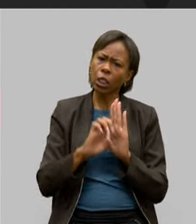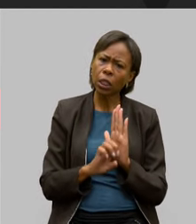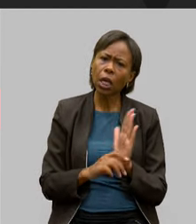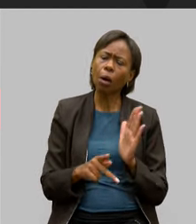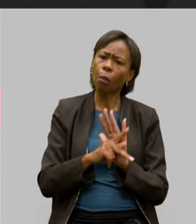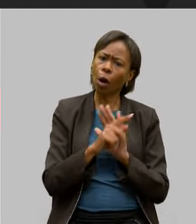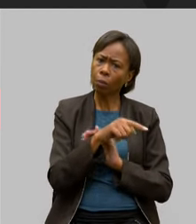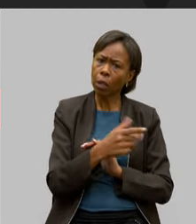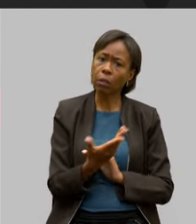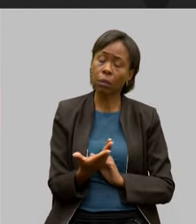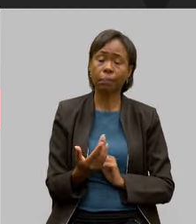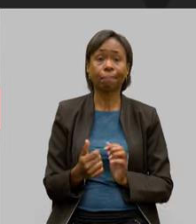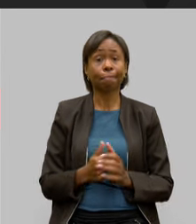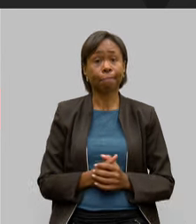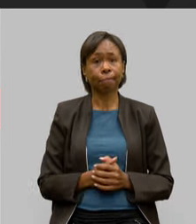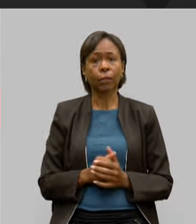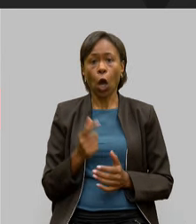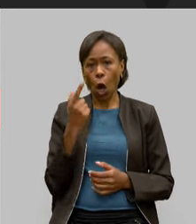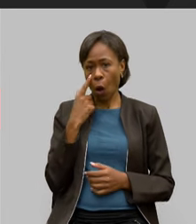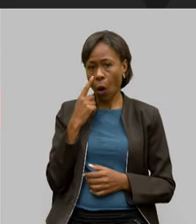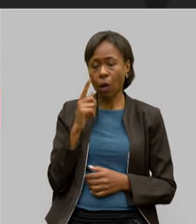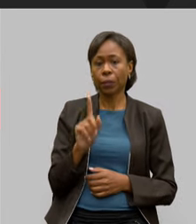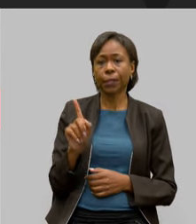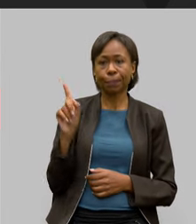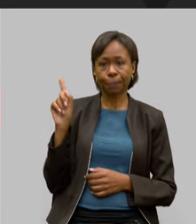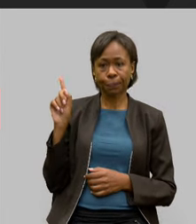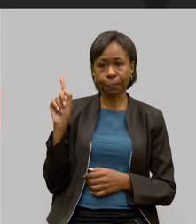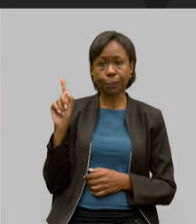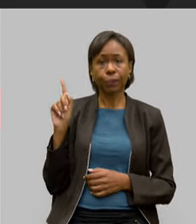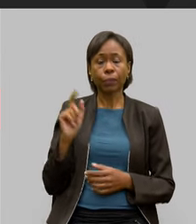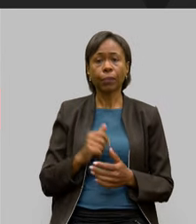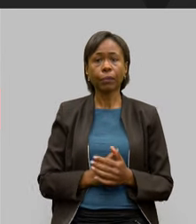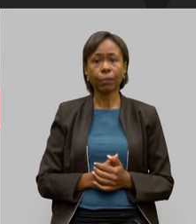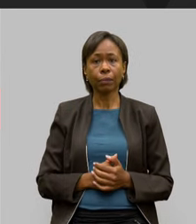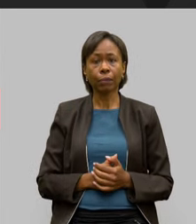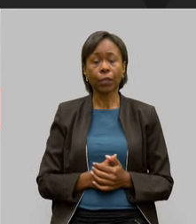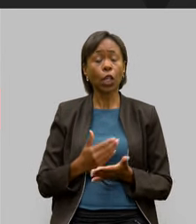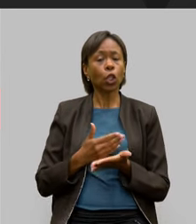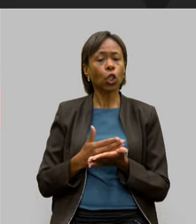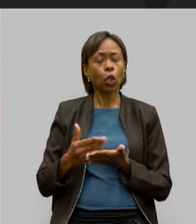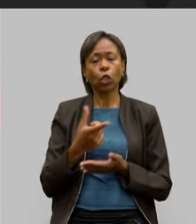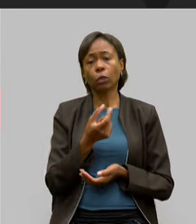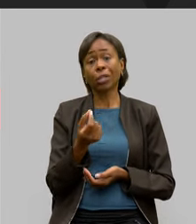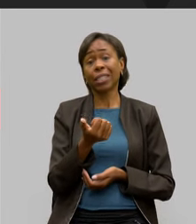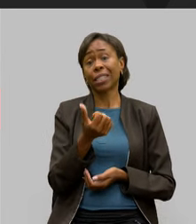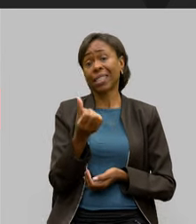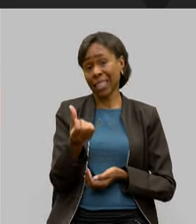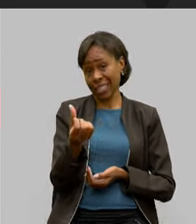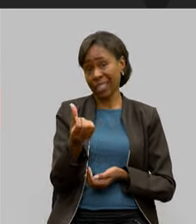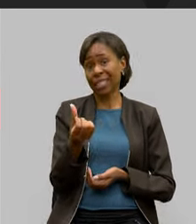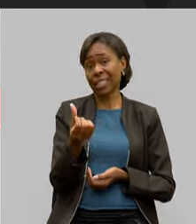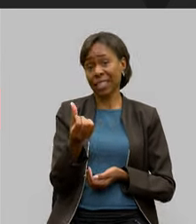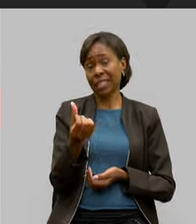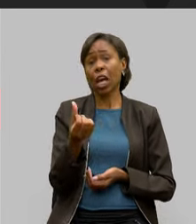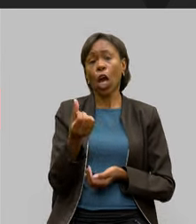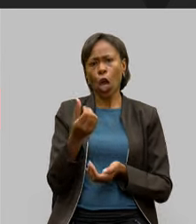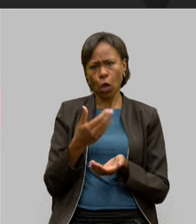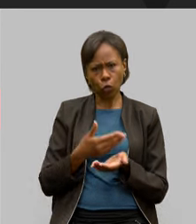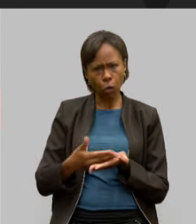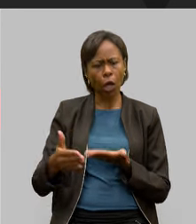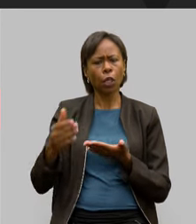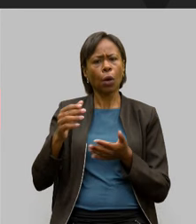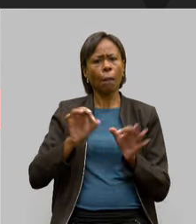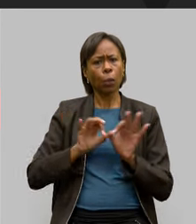favor próximo lá isso aí eu desde 2016 eu tenho entrado com projetos lá na